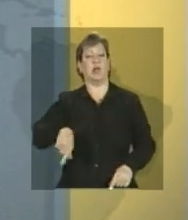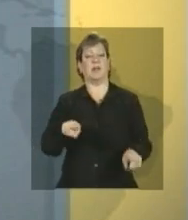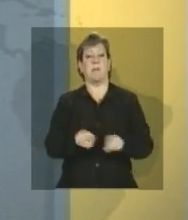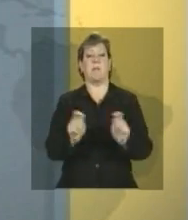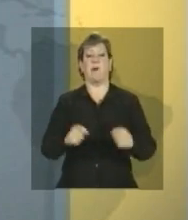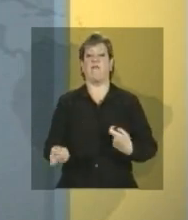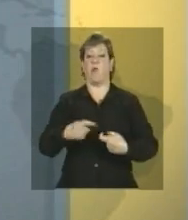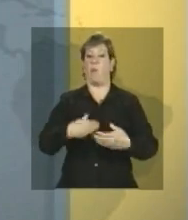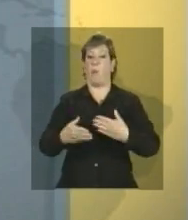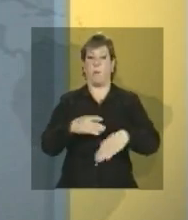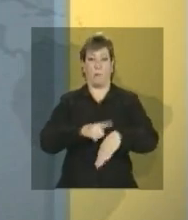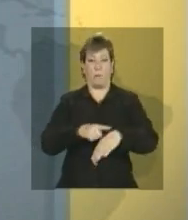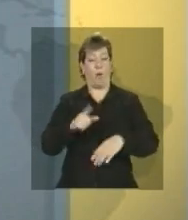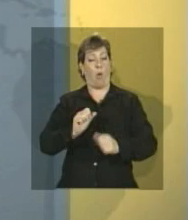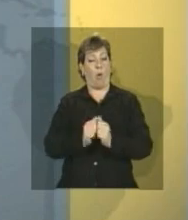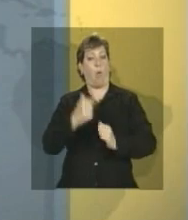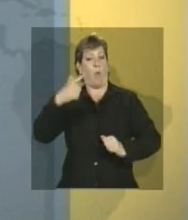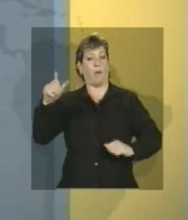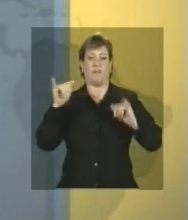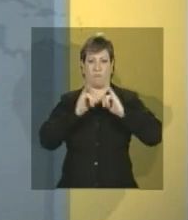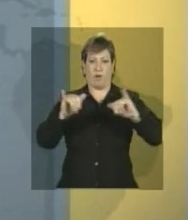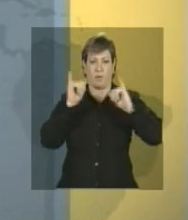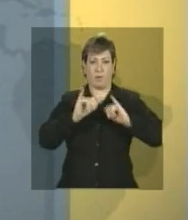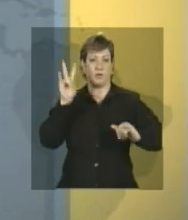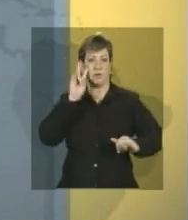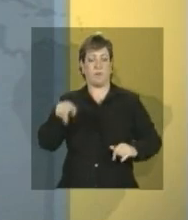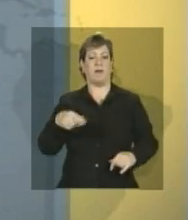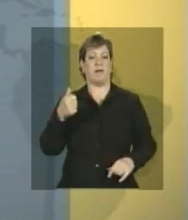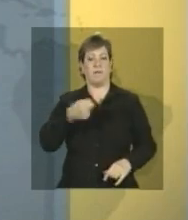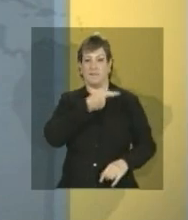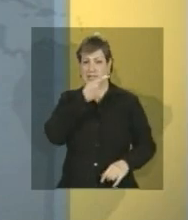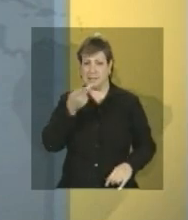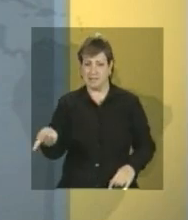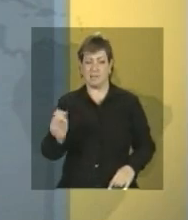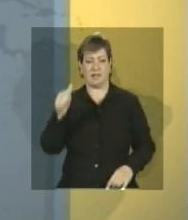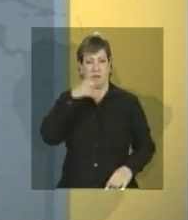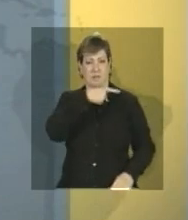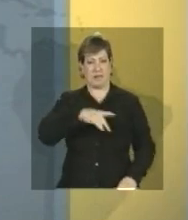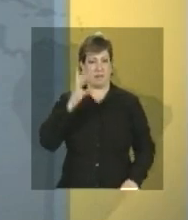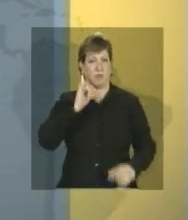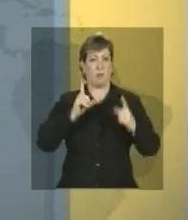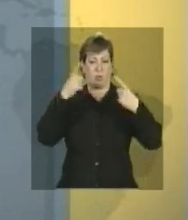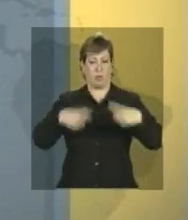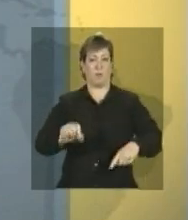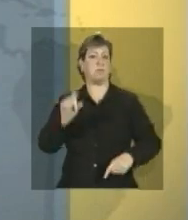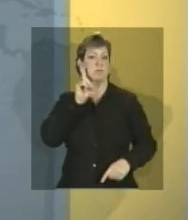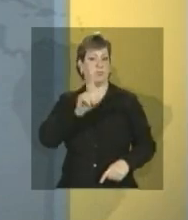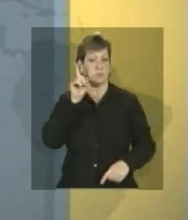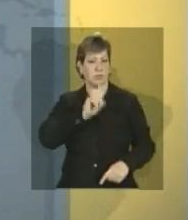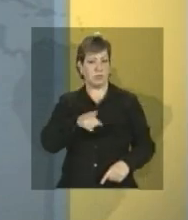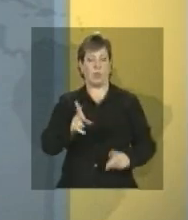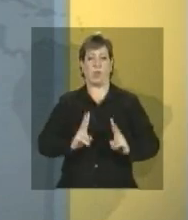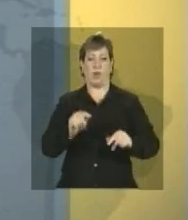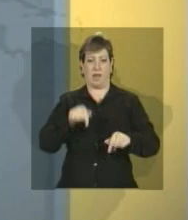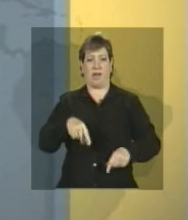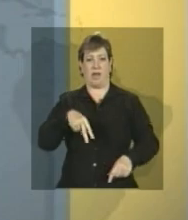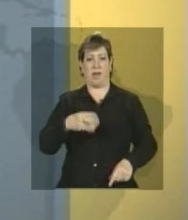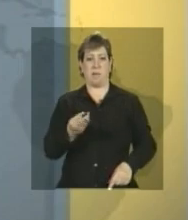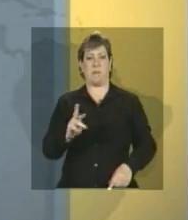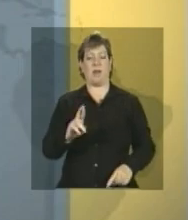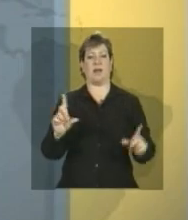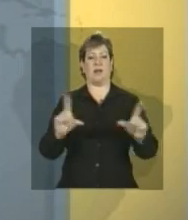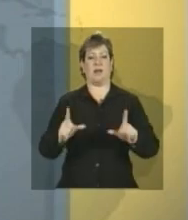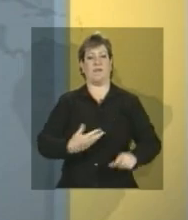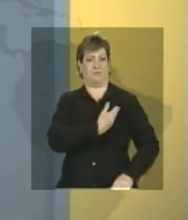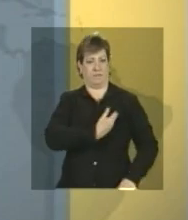voltar a qualquer momento com outras informações sobre a visita oficial da presidenta Dilma Rousseff aos Estados Unidos. Continue com a gente,